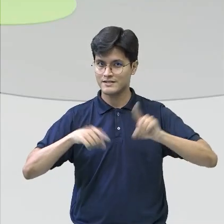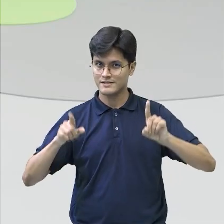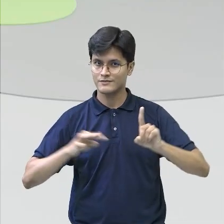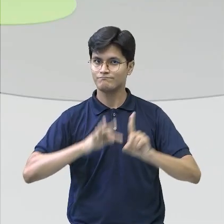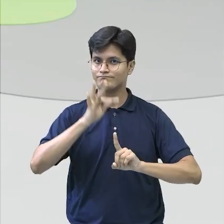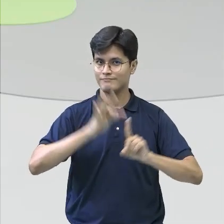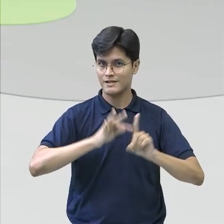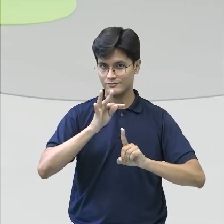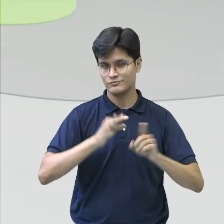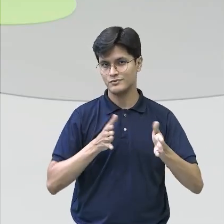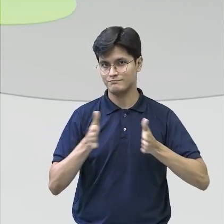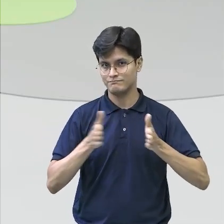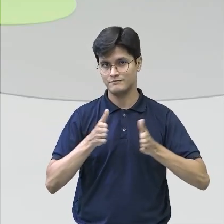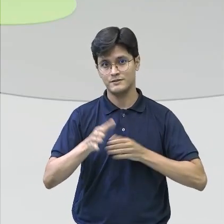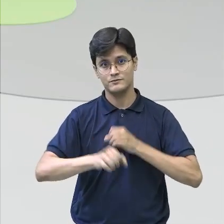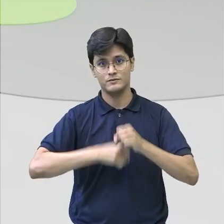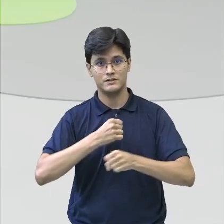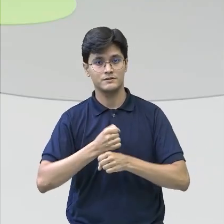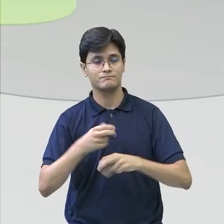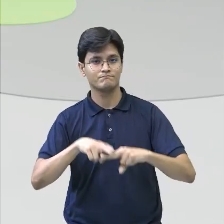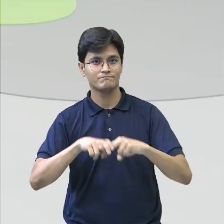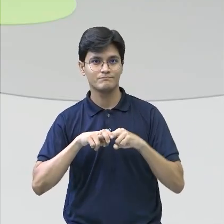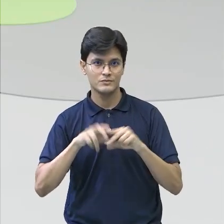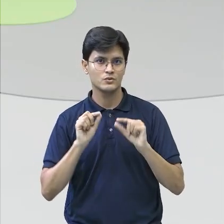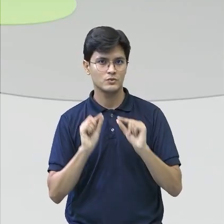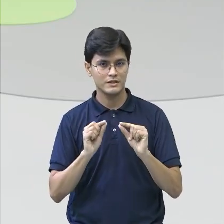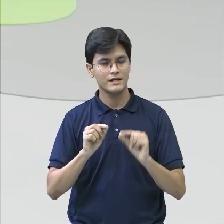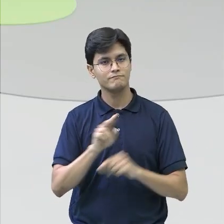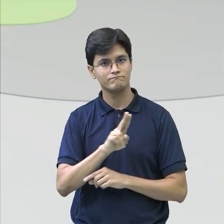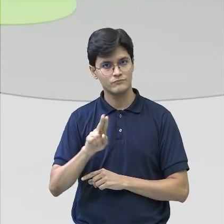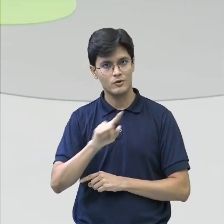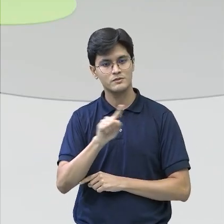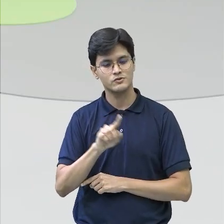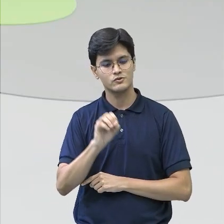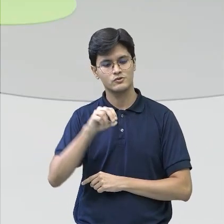longo do ano. Por isso a gente diz que é uma zona climática, tá?